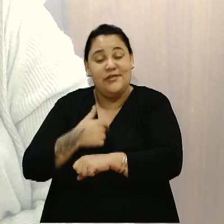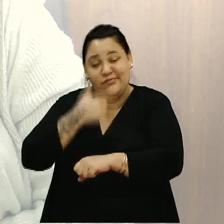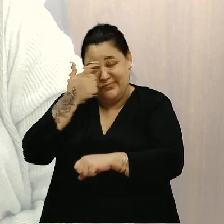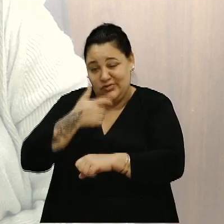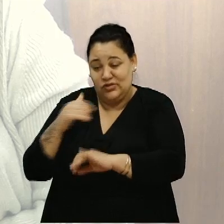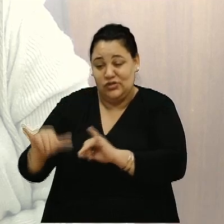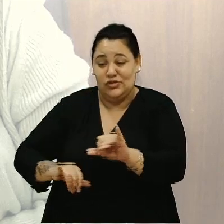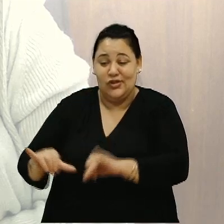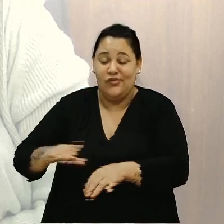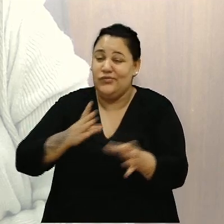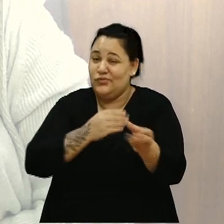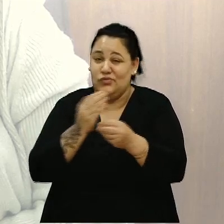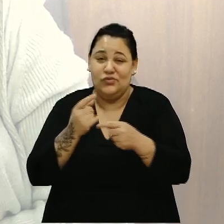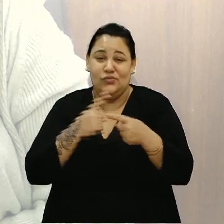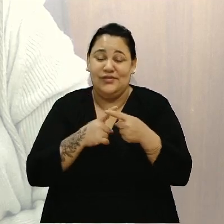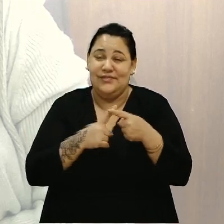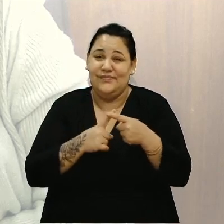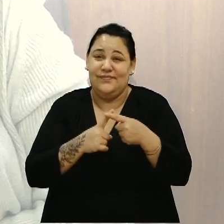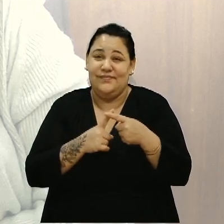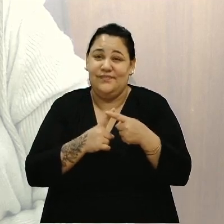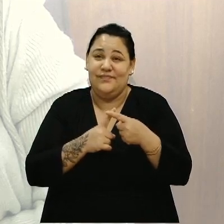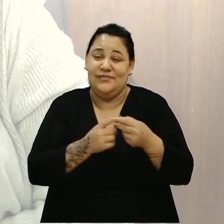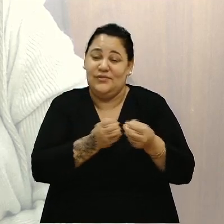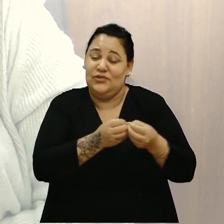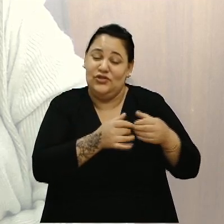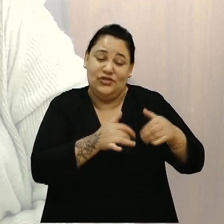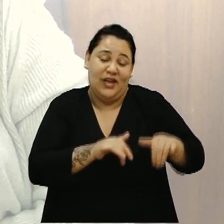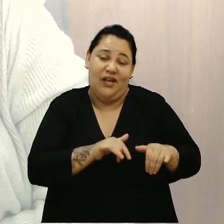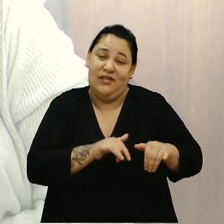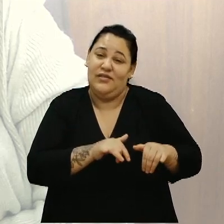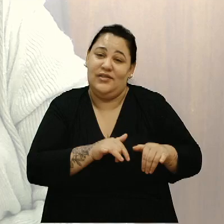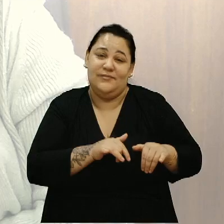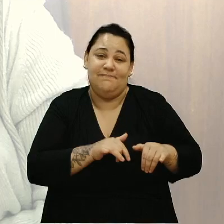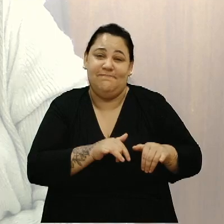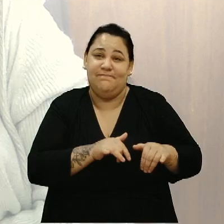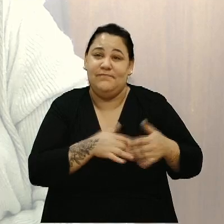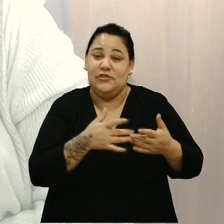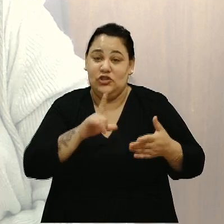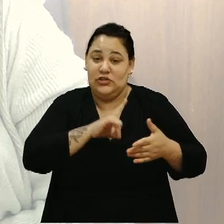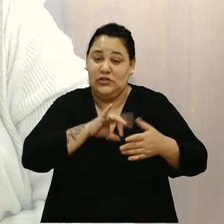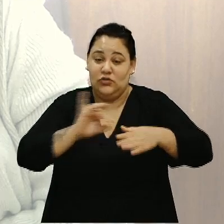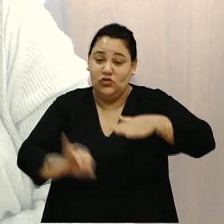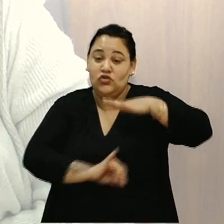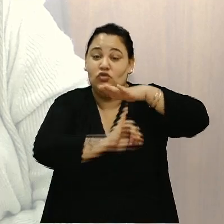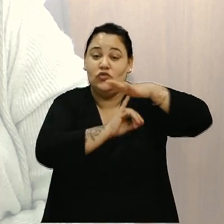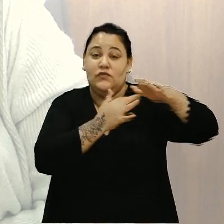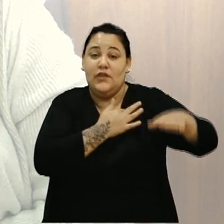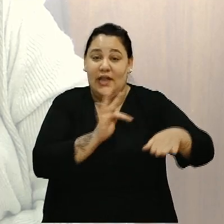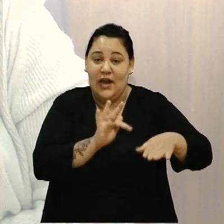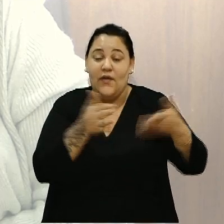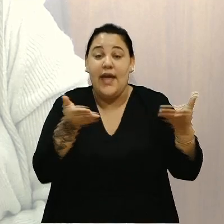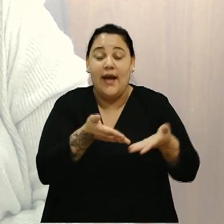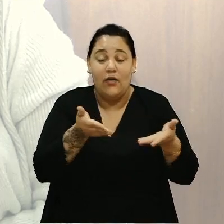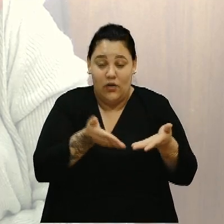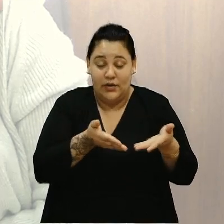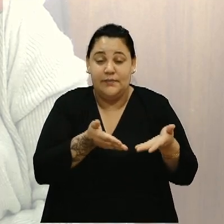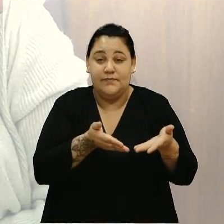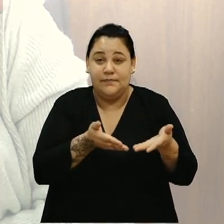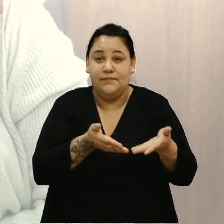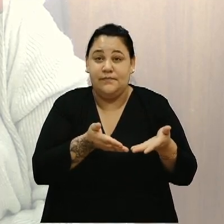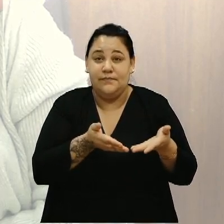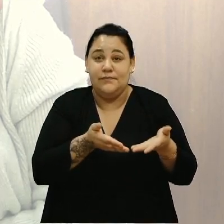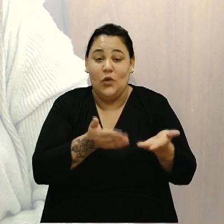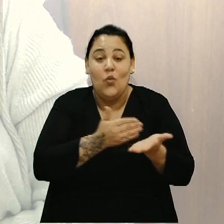Bastante dilapidada, foi esmaecendo. Temos o Instituto Federal e agora o